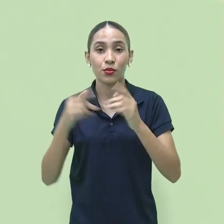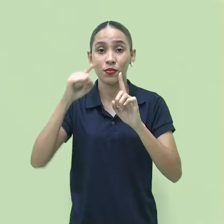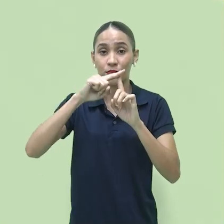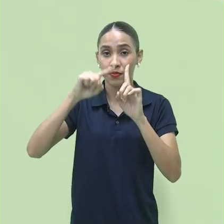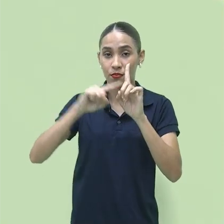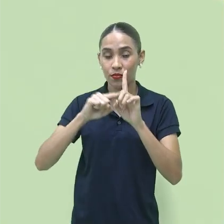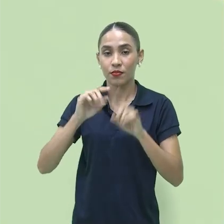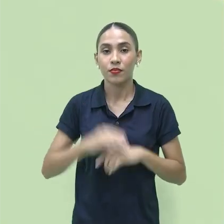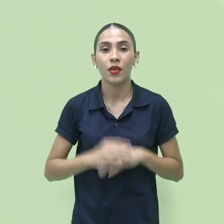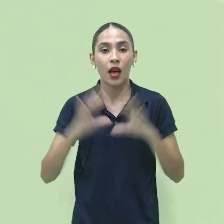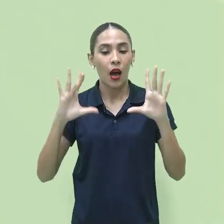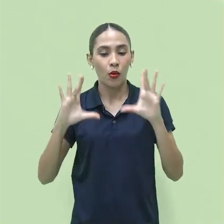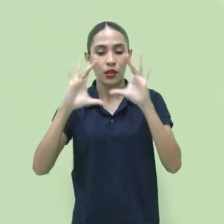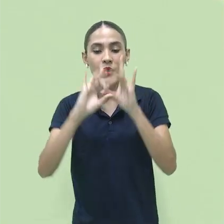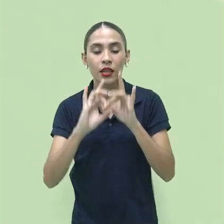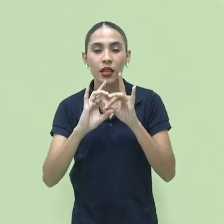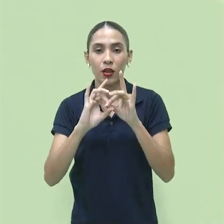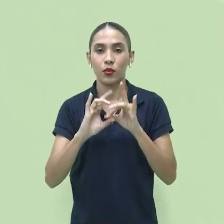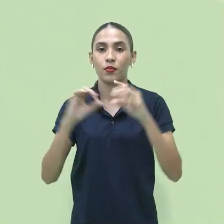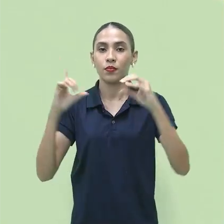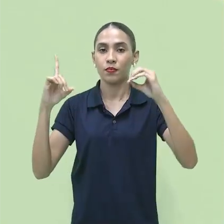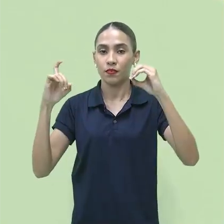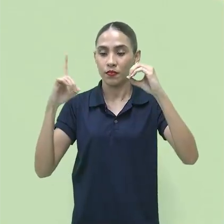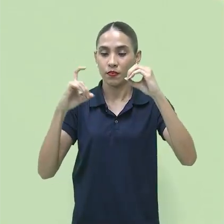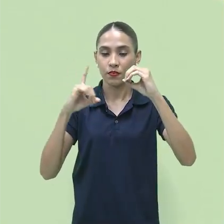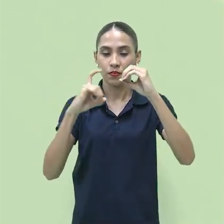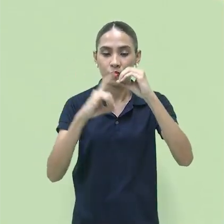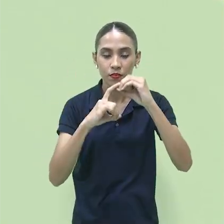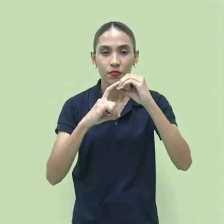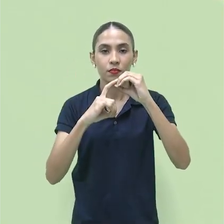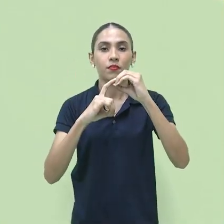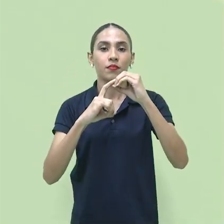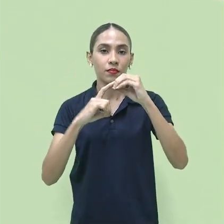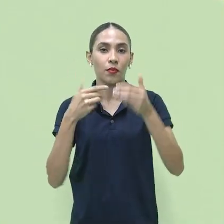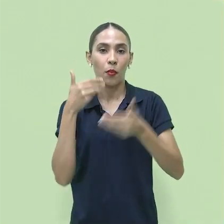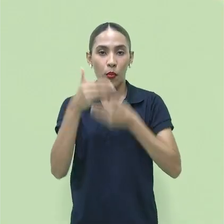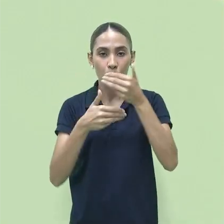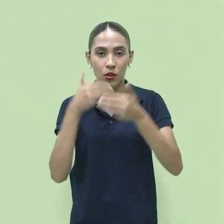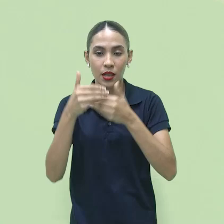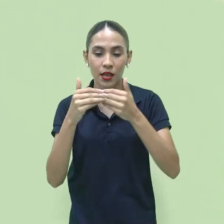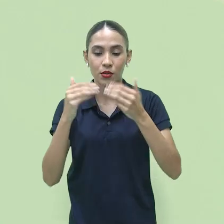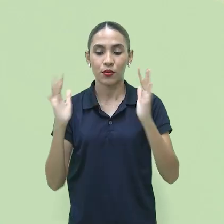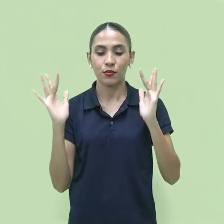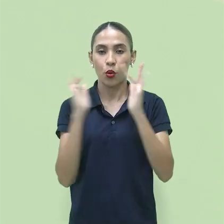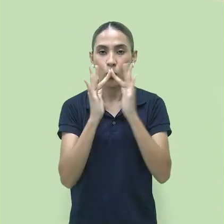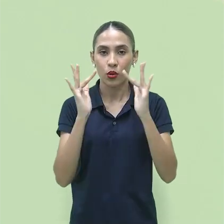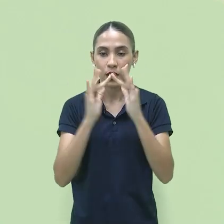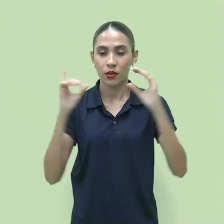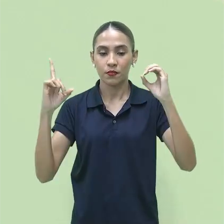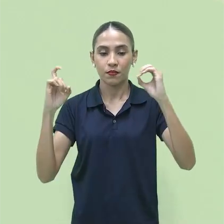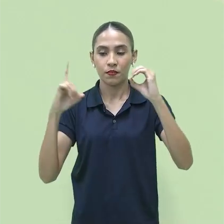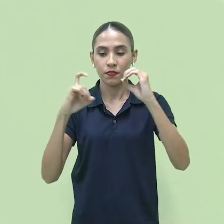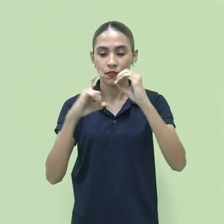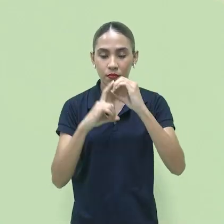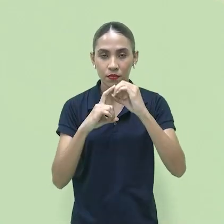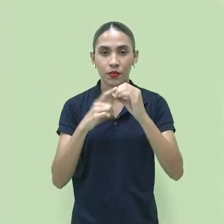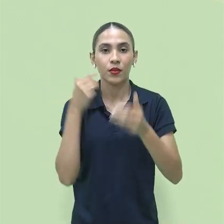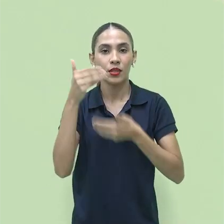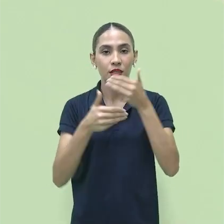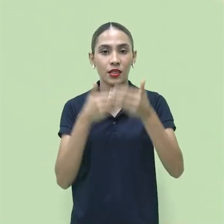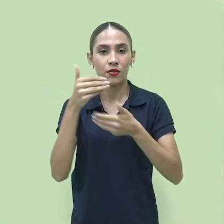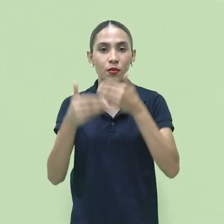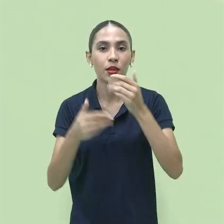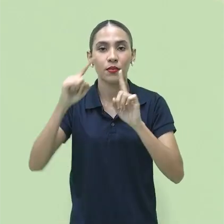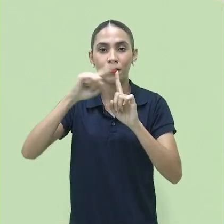gravidez. A união do gameta feminino com o gameta masculino, no processo de fecundação, ocorre ali o